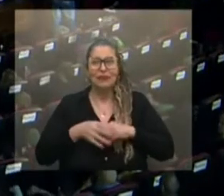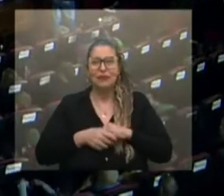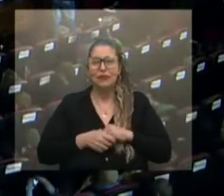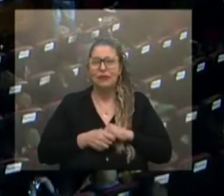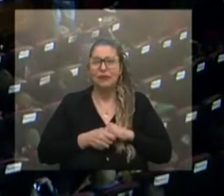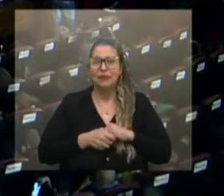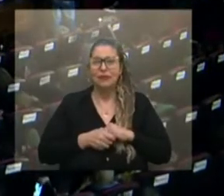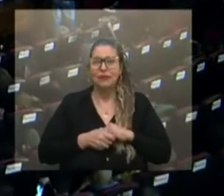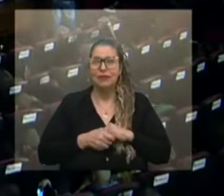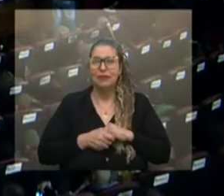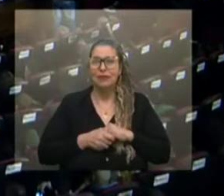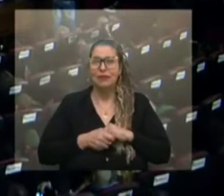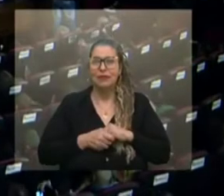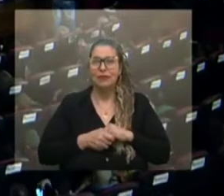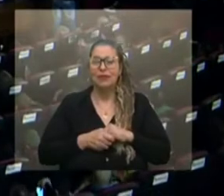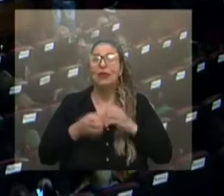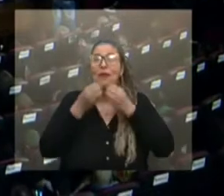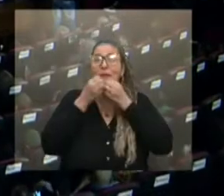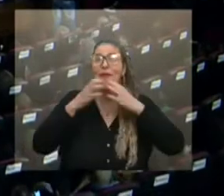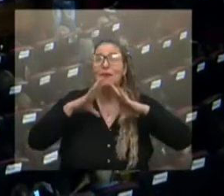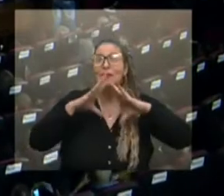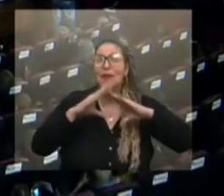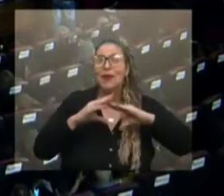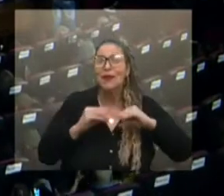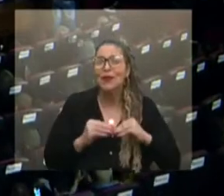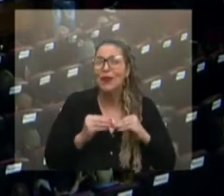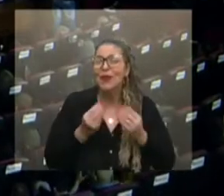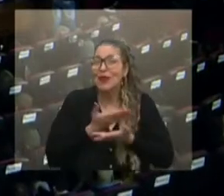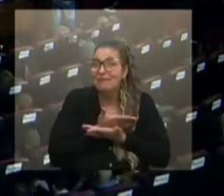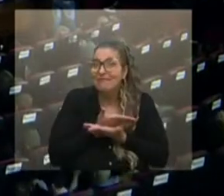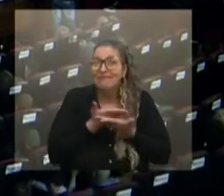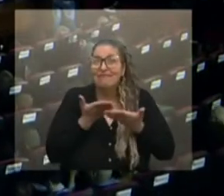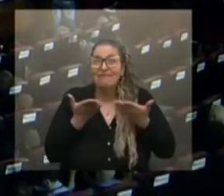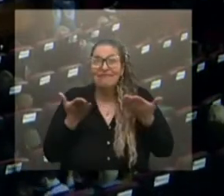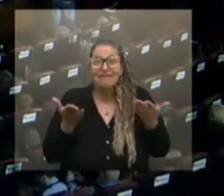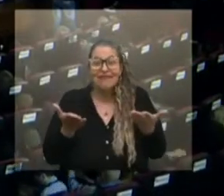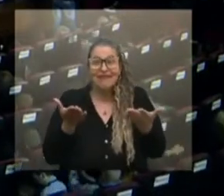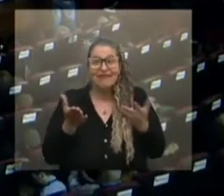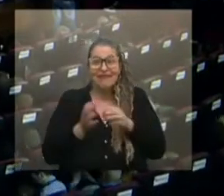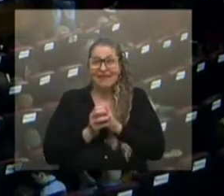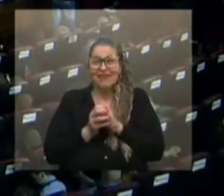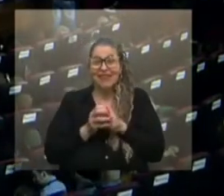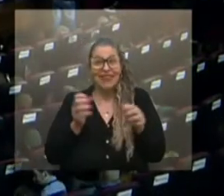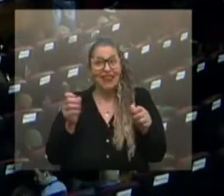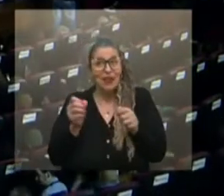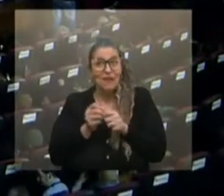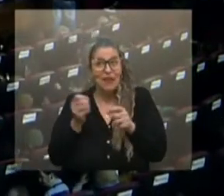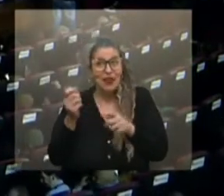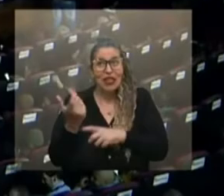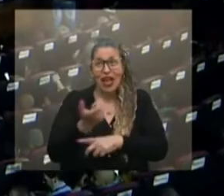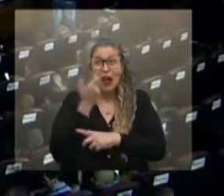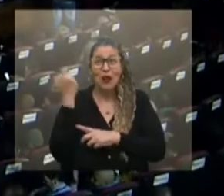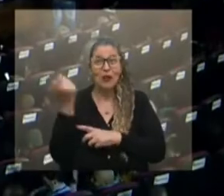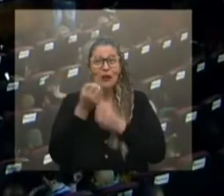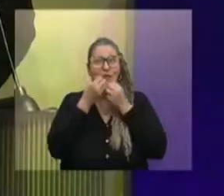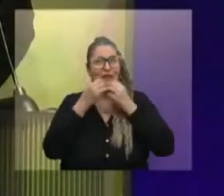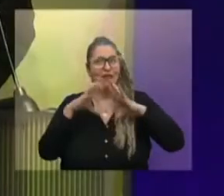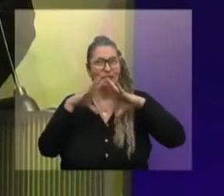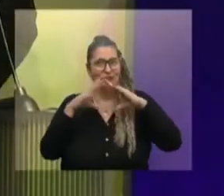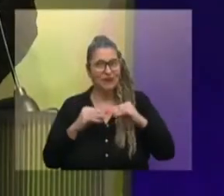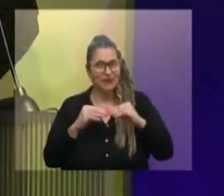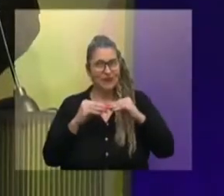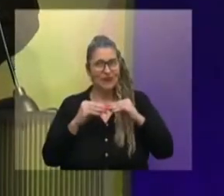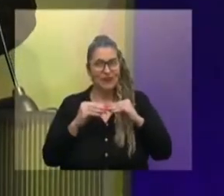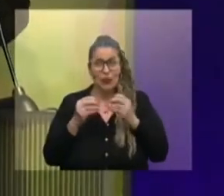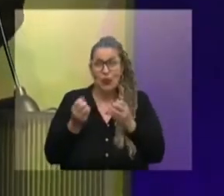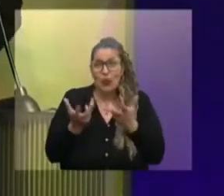Marla Martins e Roger Lerina. Boa noite, galera! Boa noite, realizadores gaúchos! Boa noite a todos!